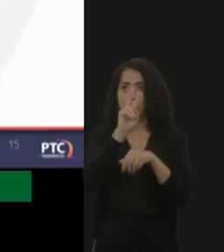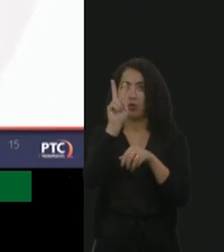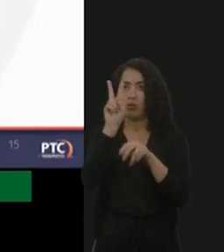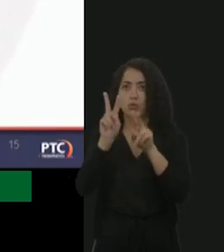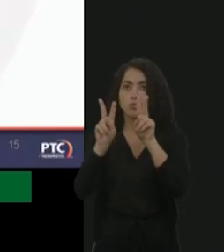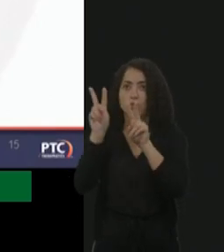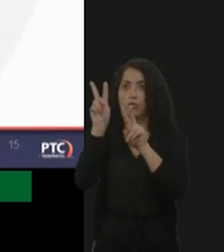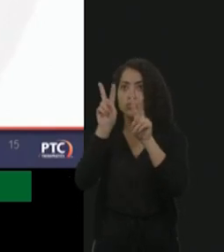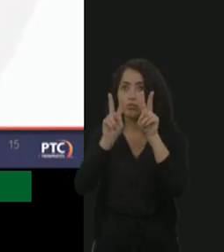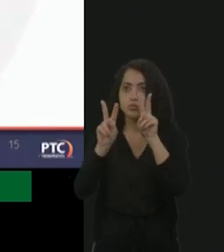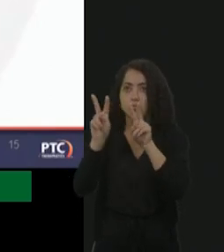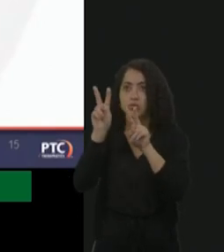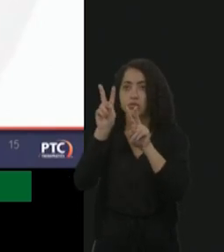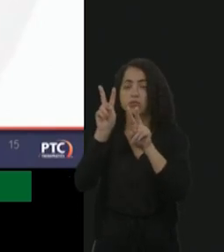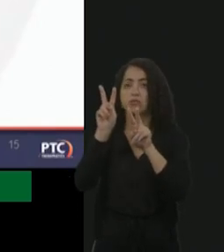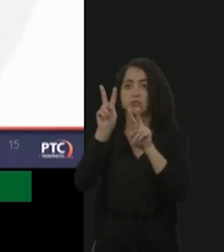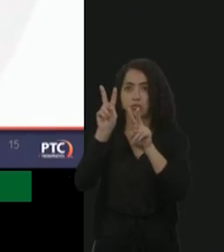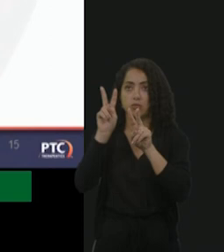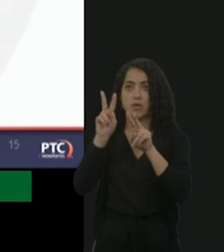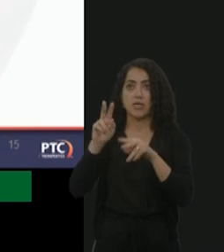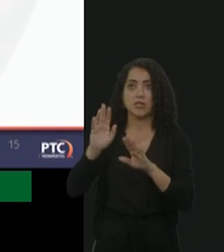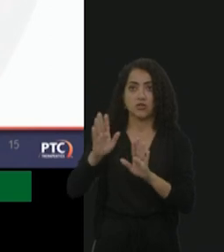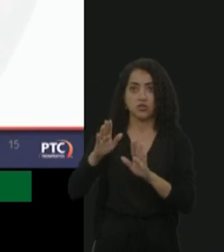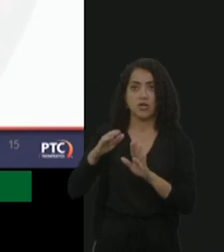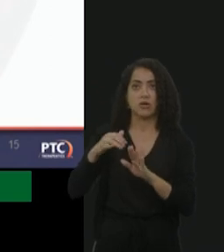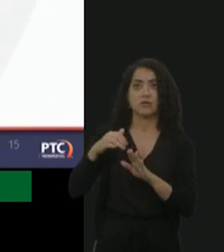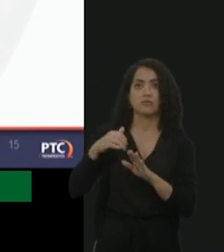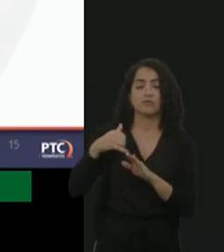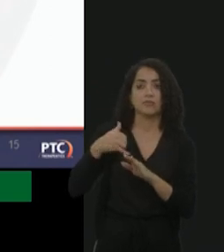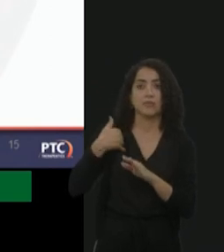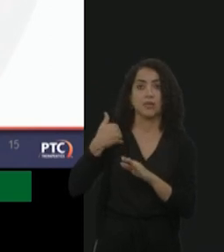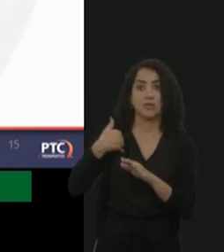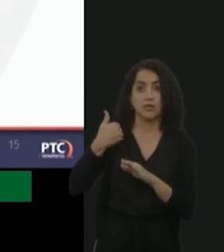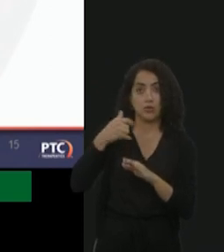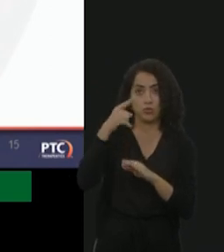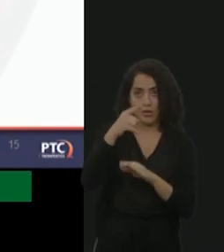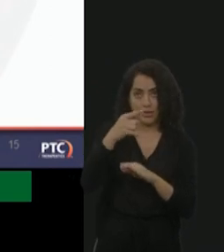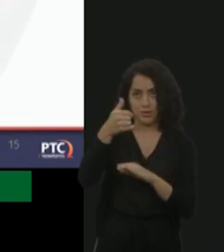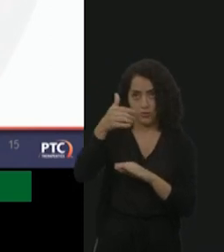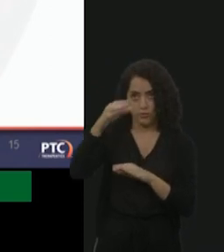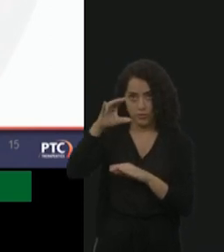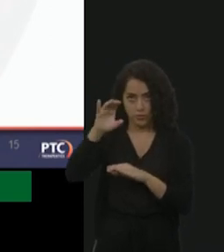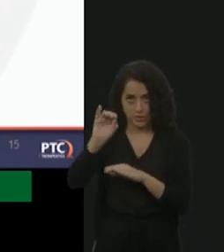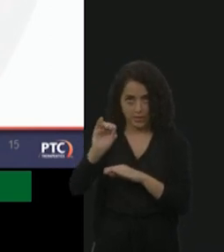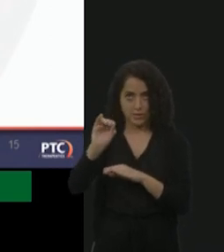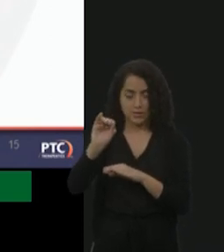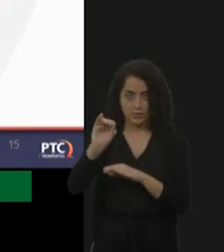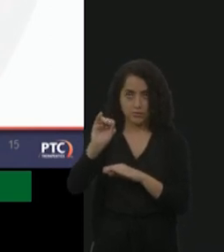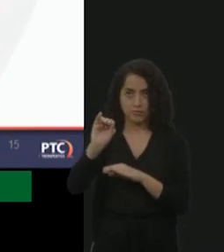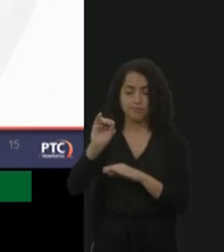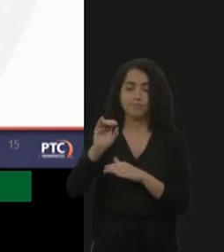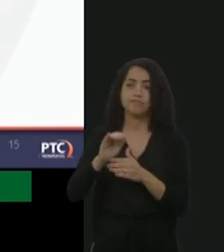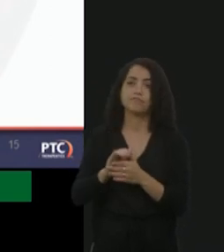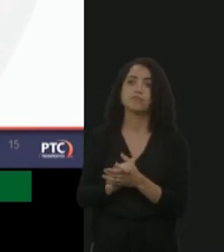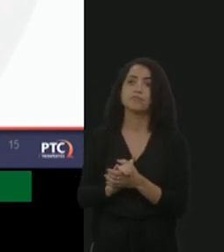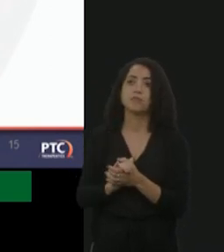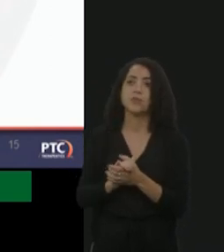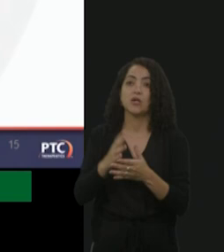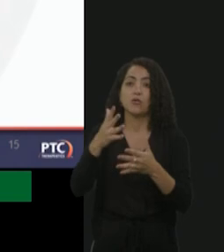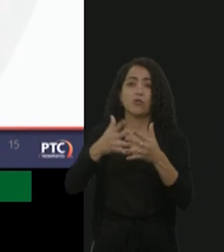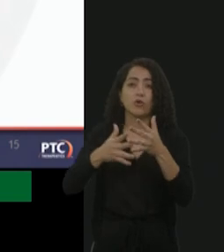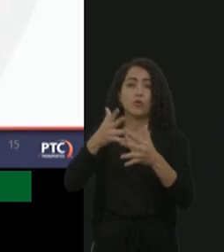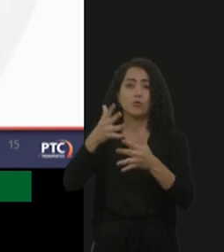já há 6 anos, né? Aqui no vídeo ela tem 10 anos. E isso foi confundido, né,